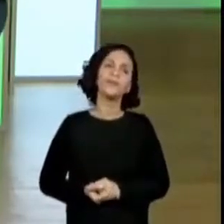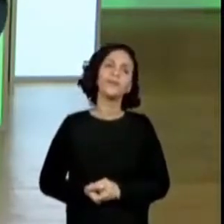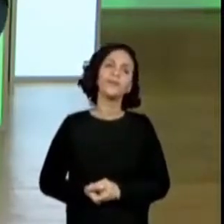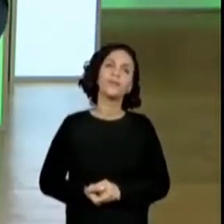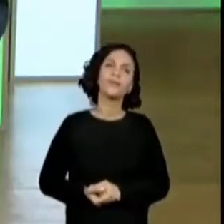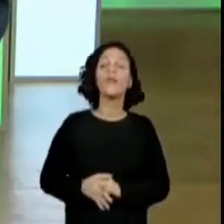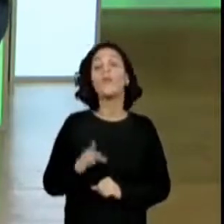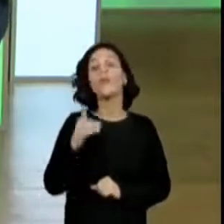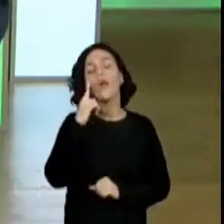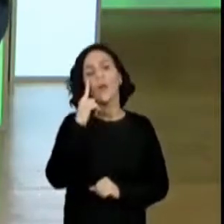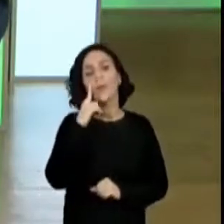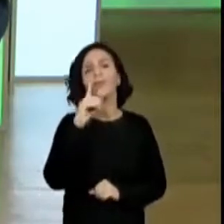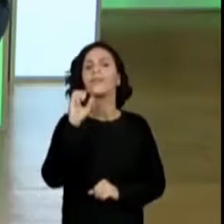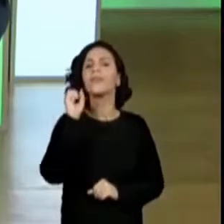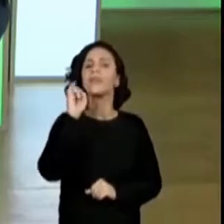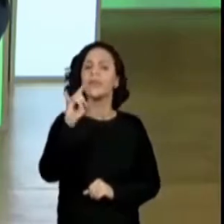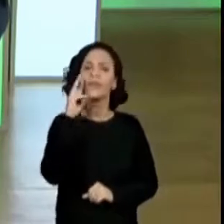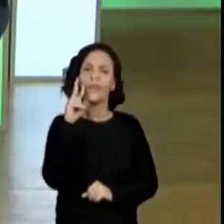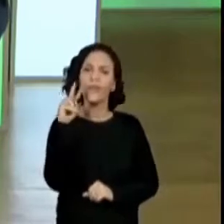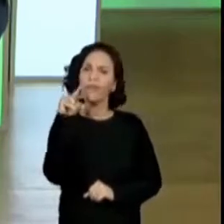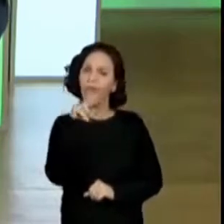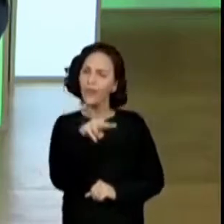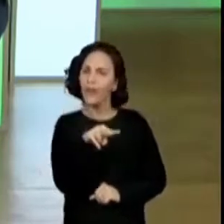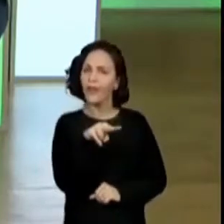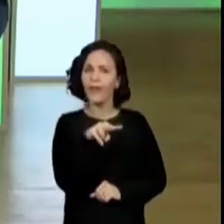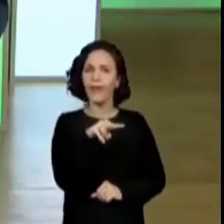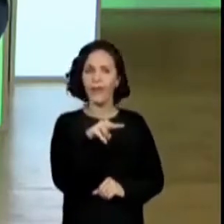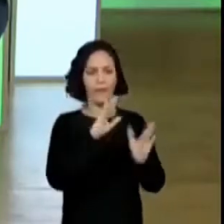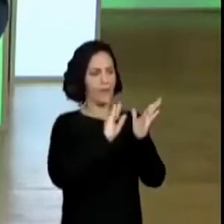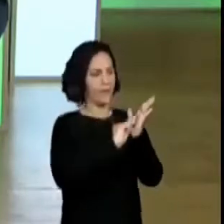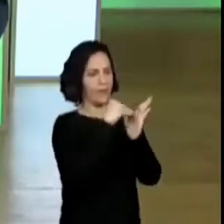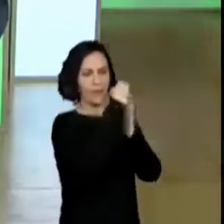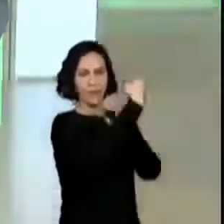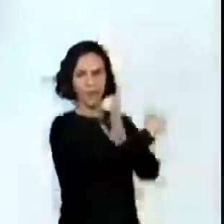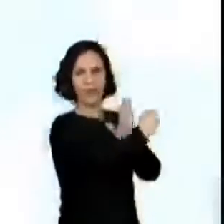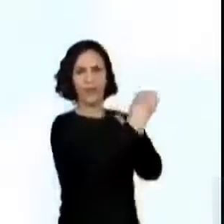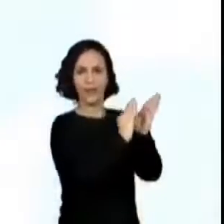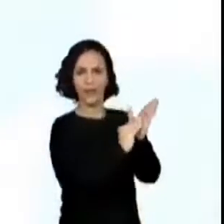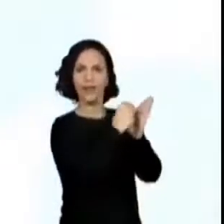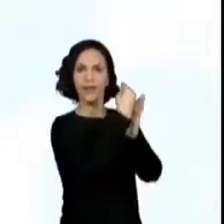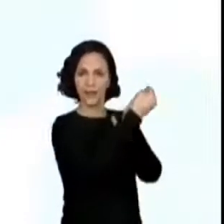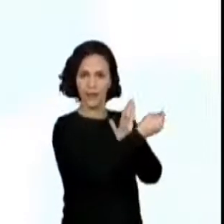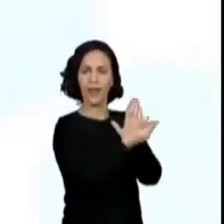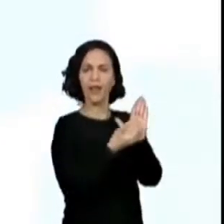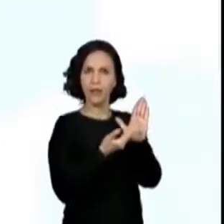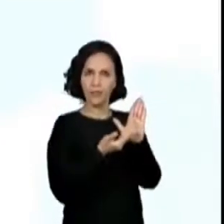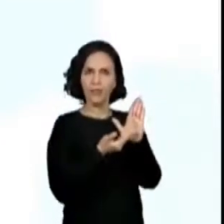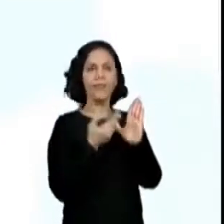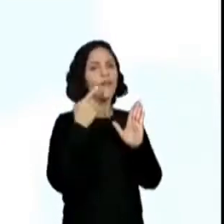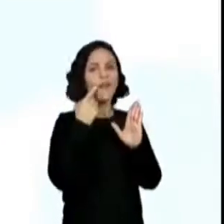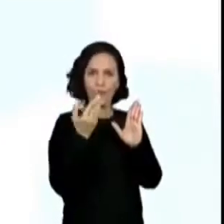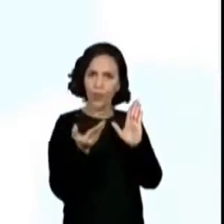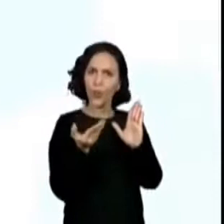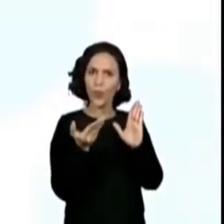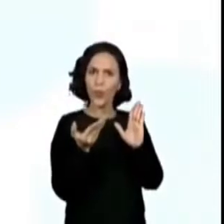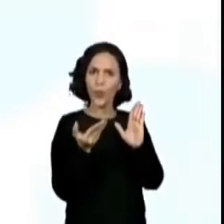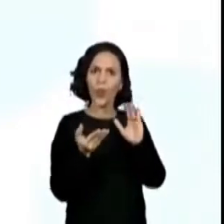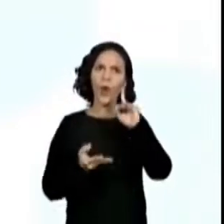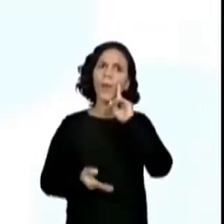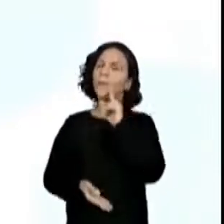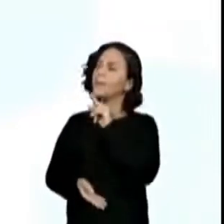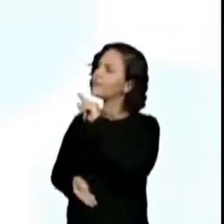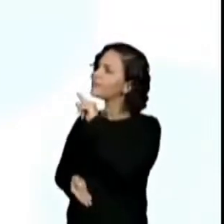né? Se a gente olhar no nosso calendário, ele é um calendário que